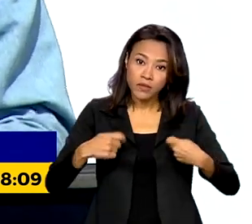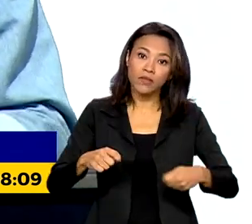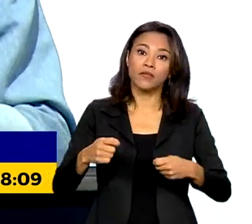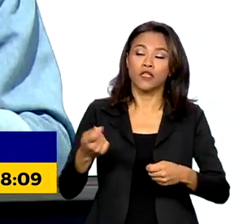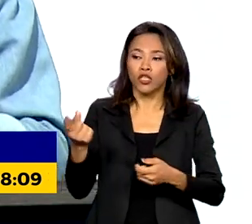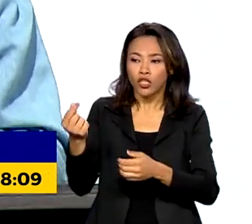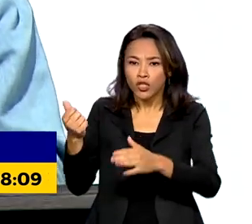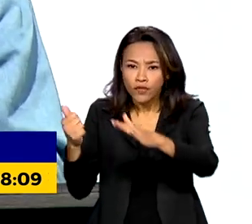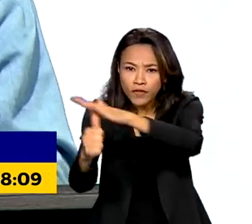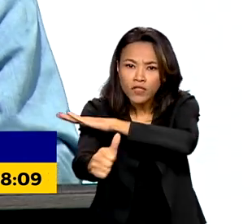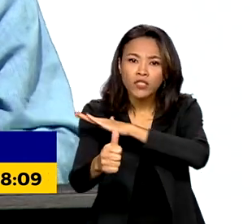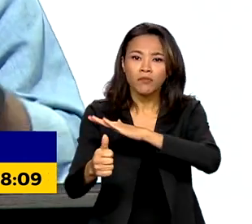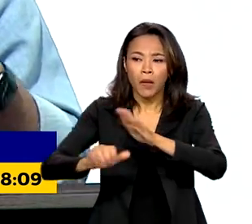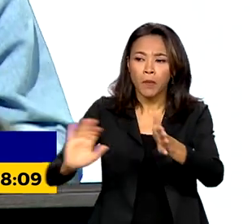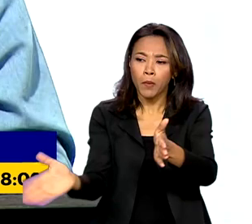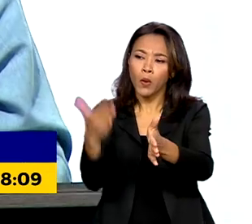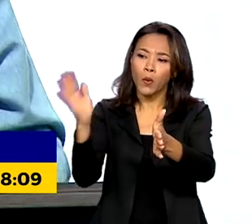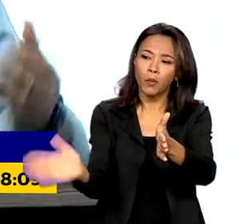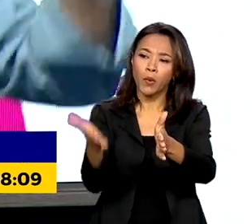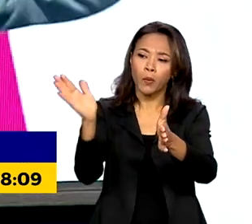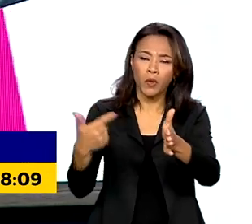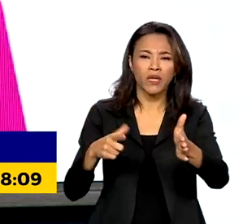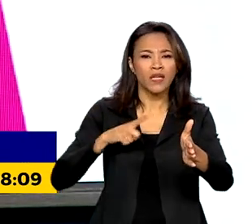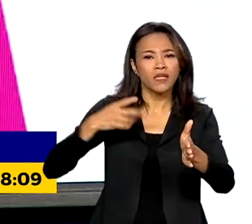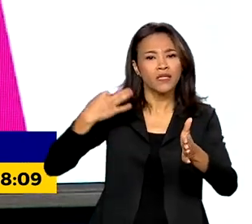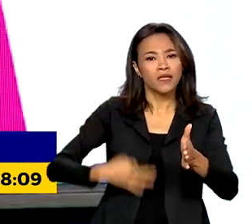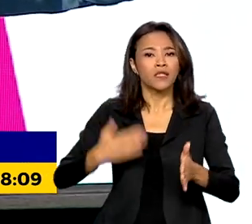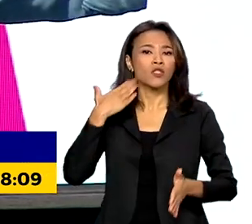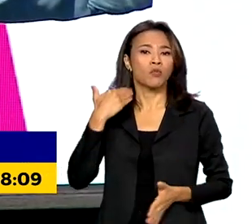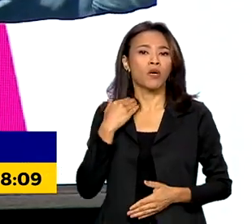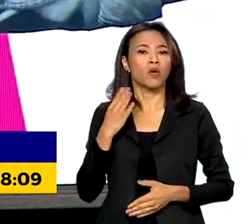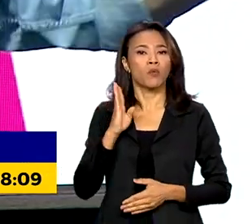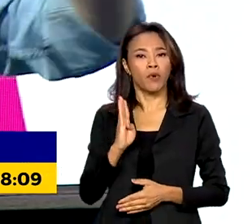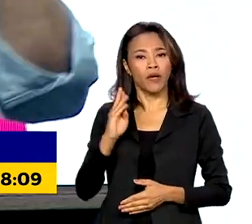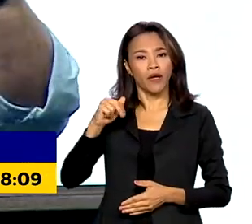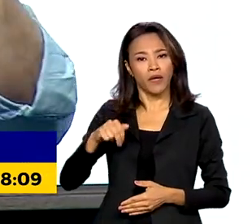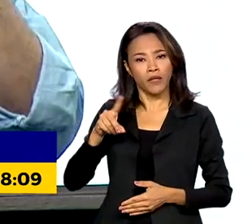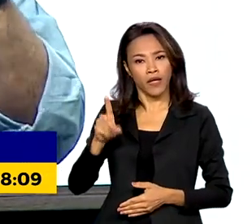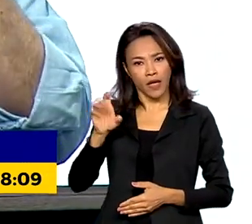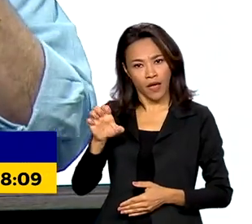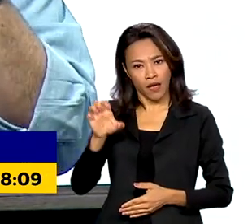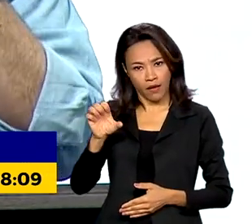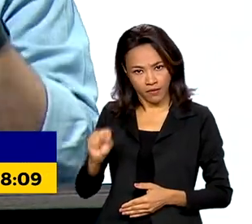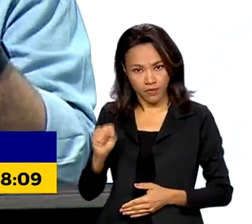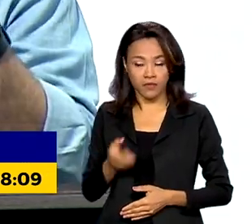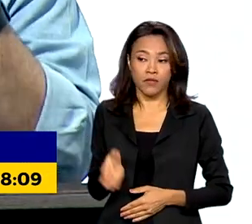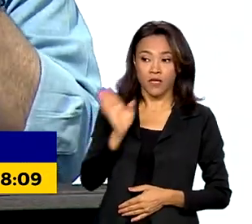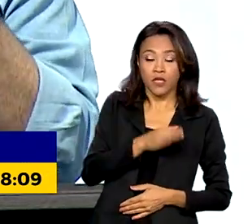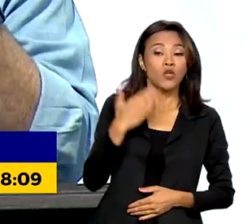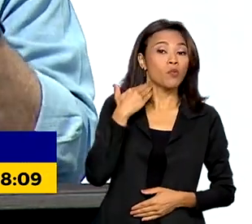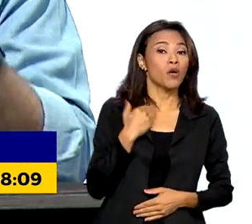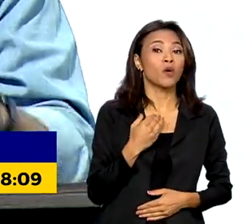mais, tenho a certeza que o BNDES, que o Banco do Brasil, que o presidente que falou que maio de